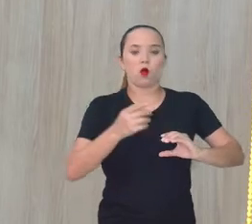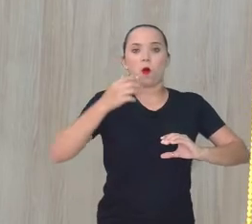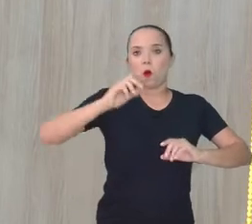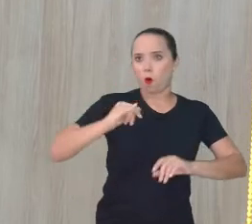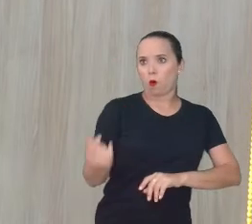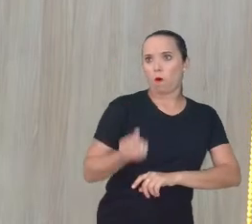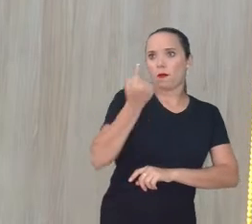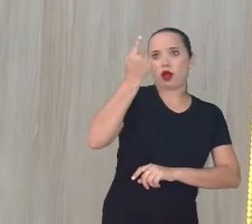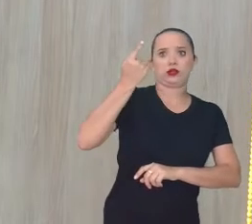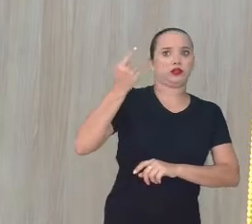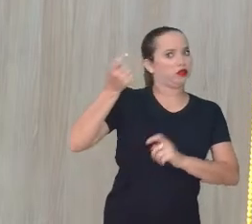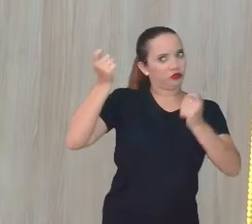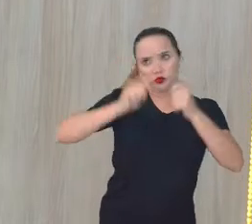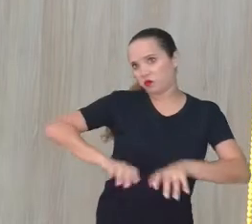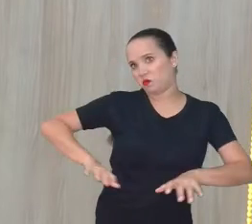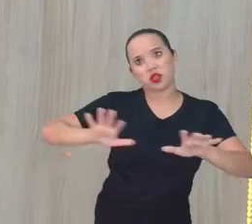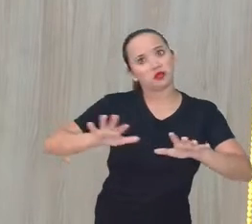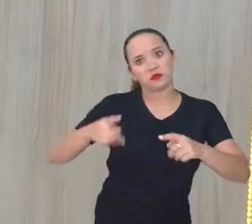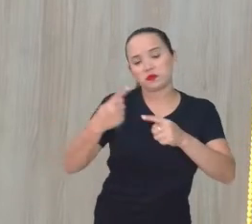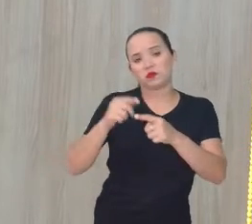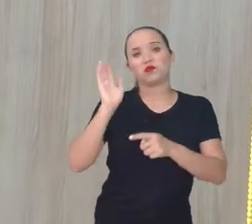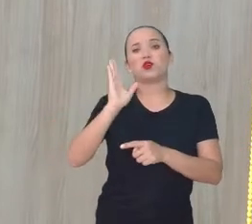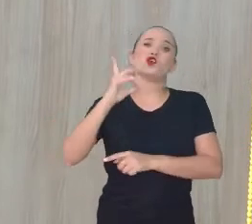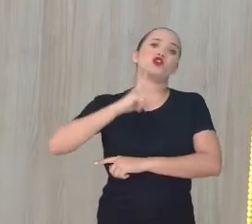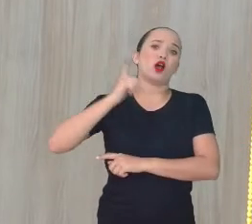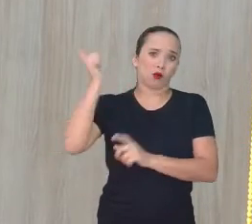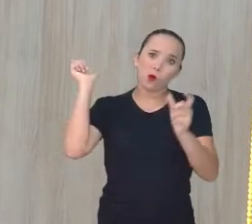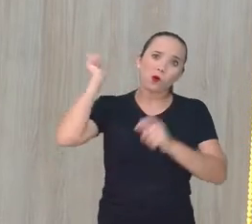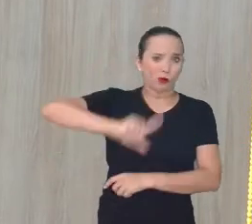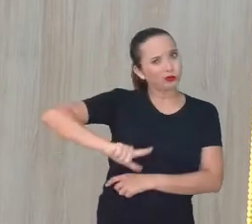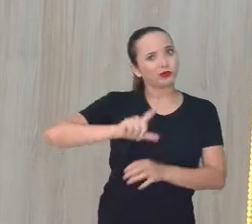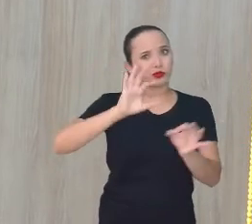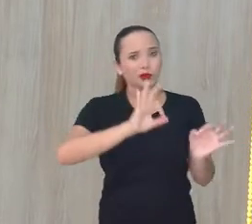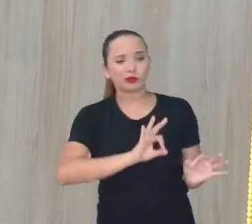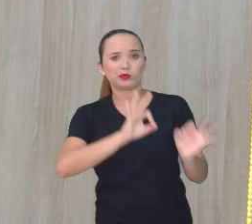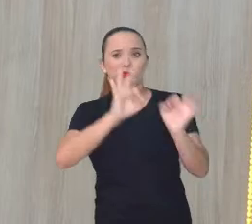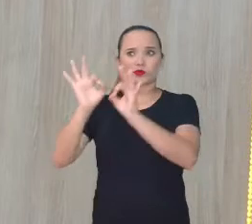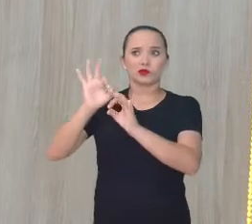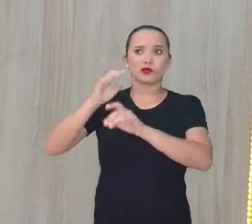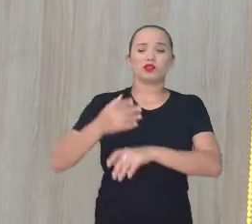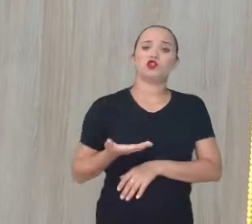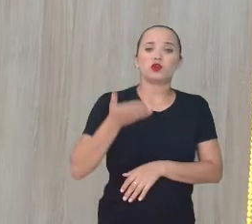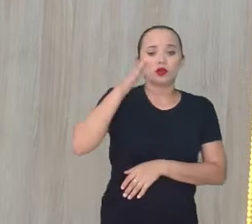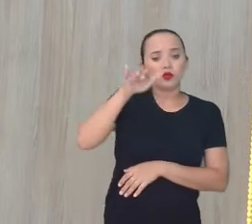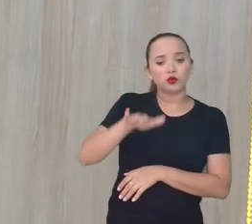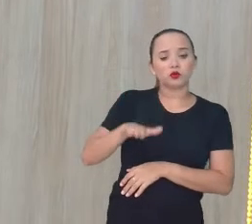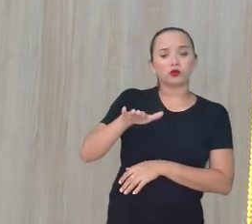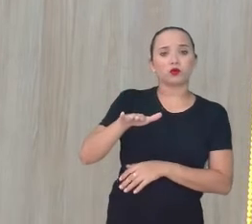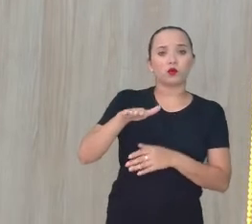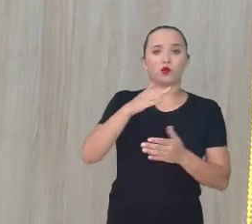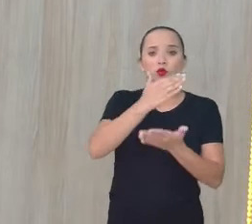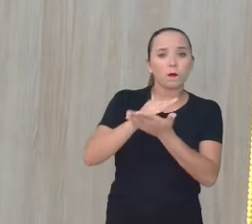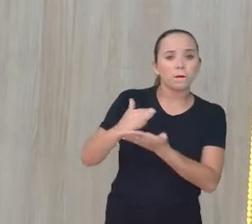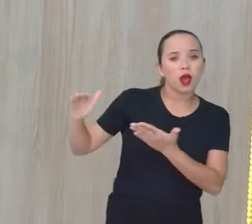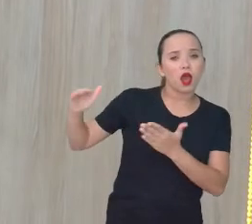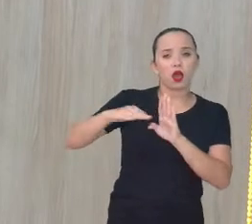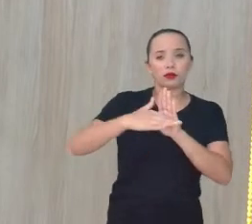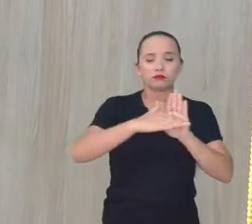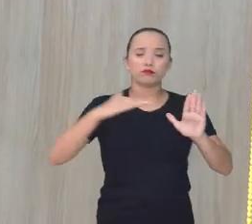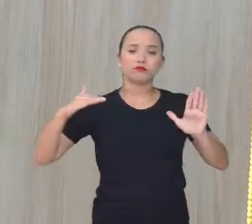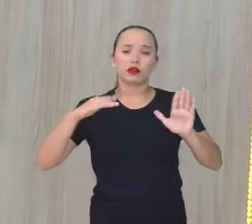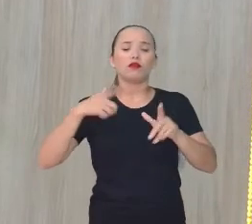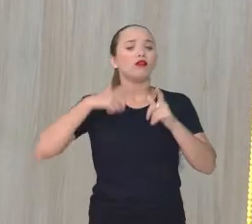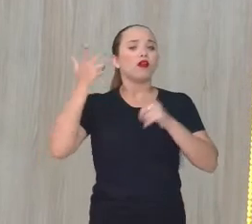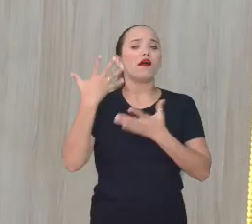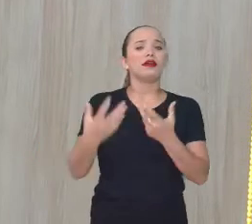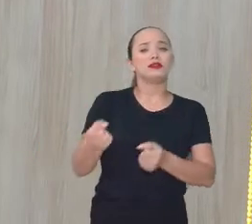precisa, e o menorzinho ali entre os dois, o médio, ali, o guri de estatura média entre os dois,